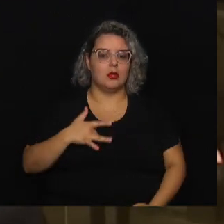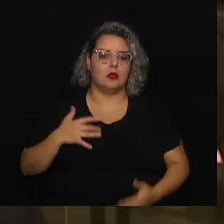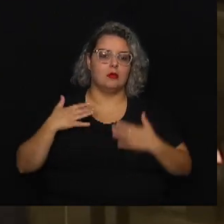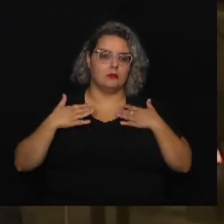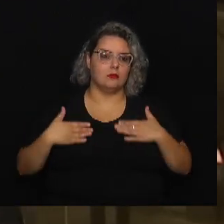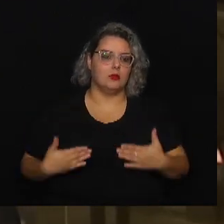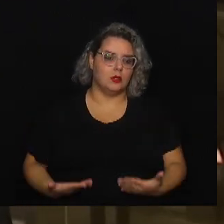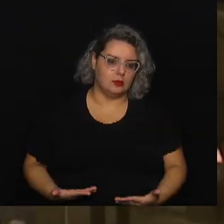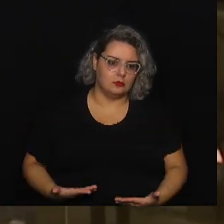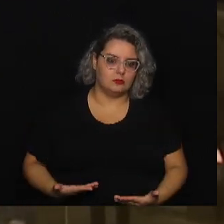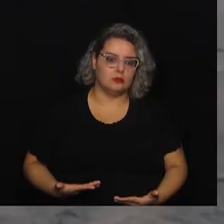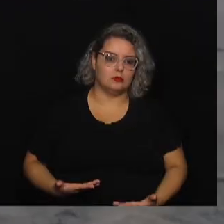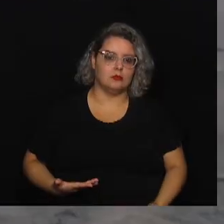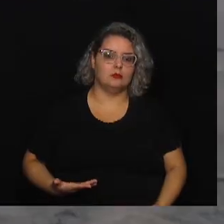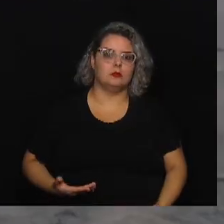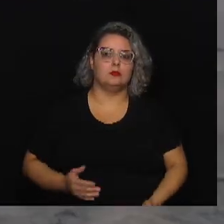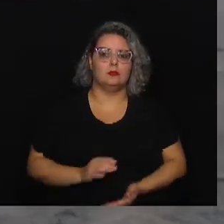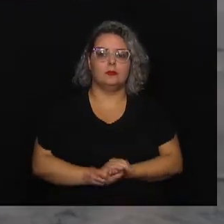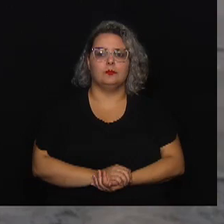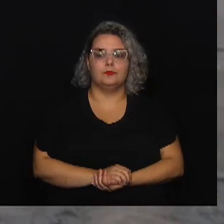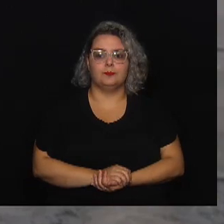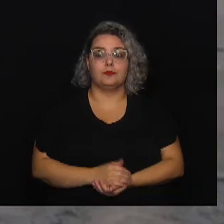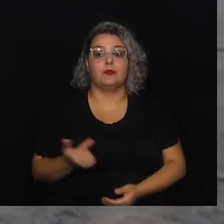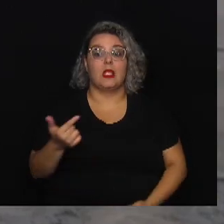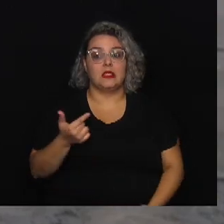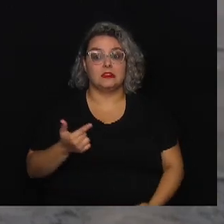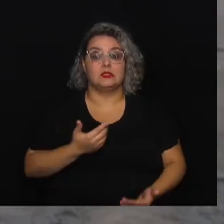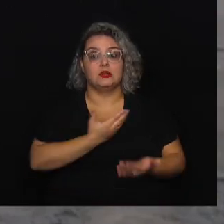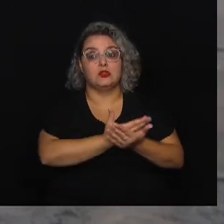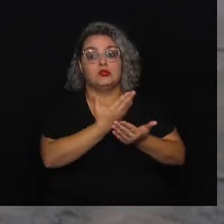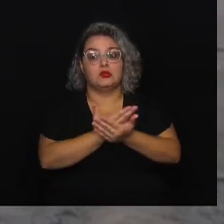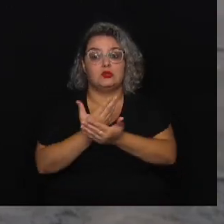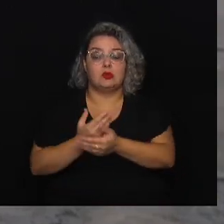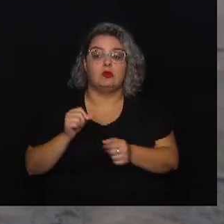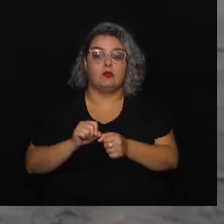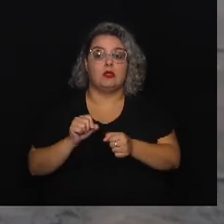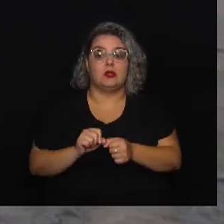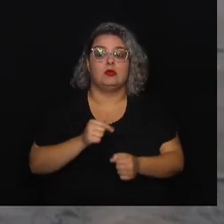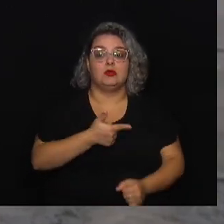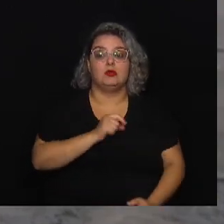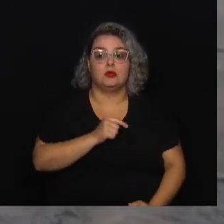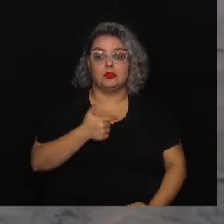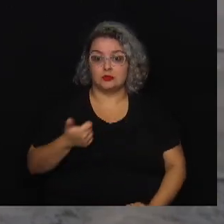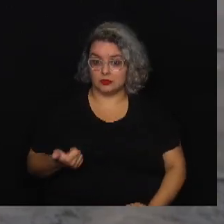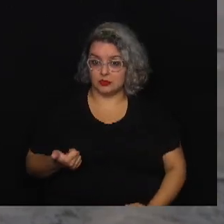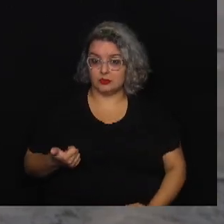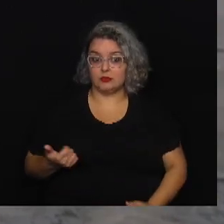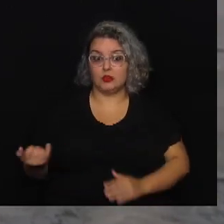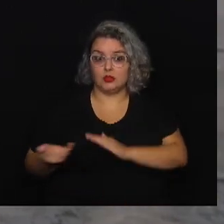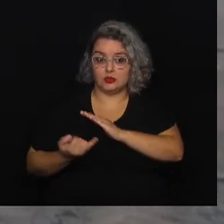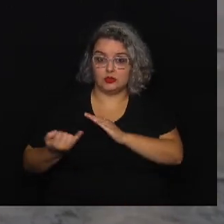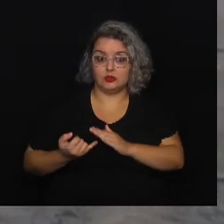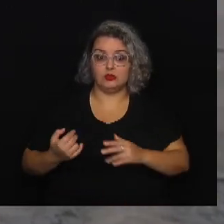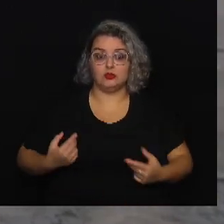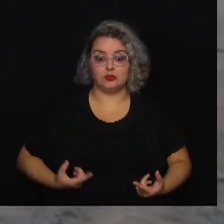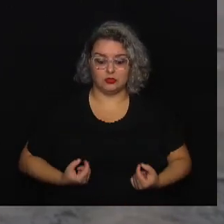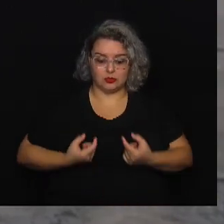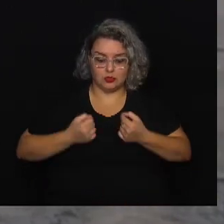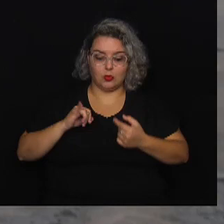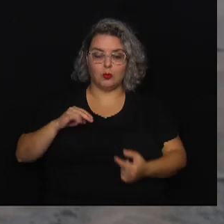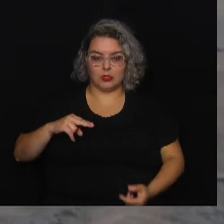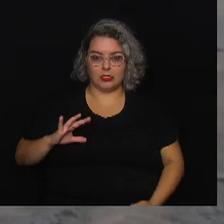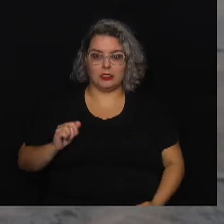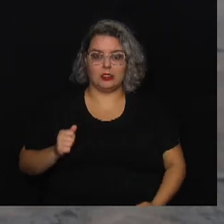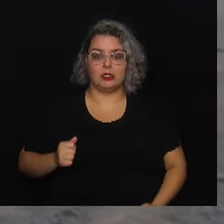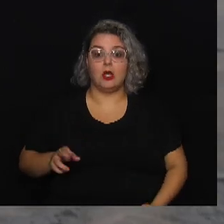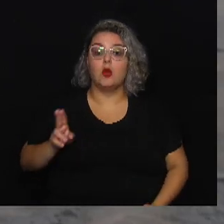cigarro eletrônico faz na tua vida. Segundo o estudo realizado em 2021 pelo Instituto Nacional de Câncer, o INCA, o